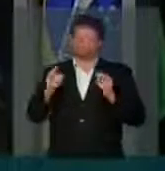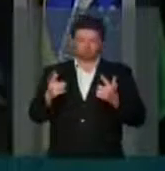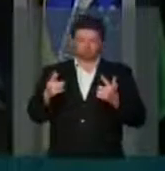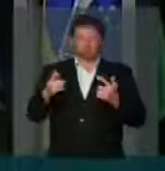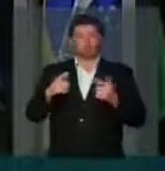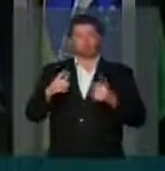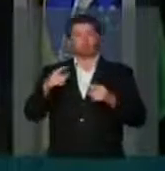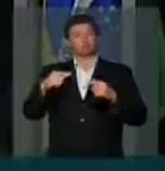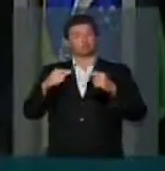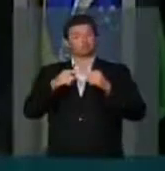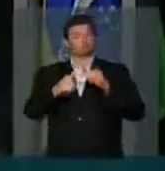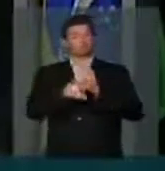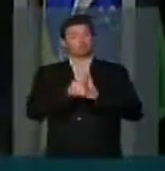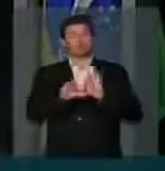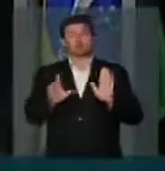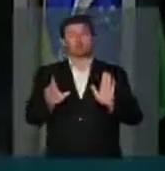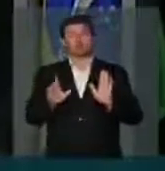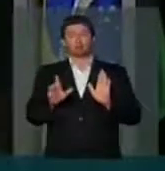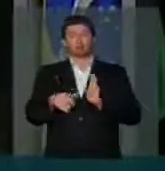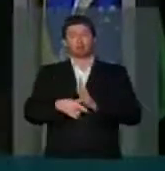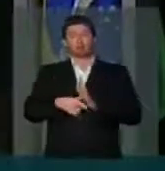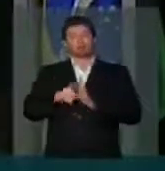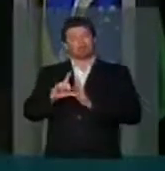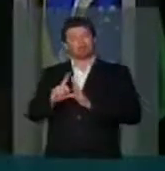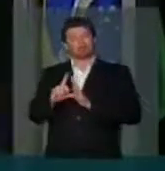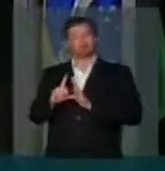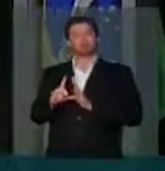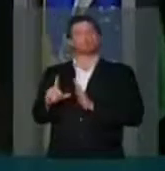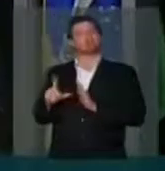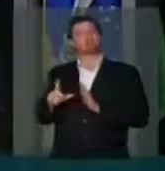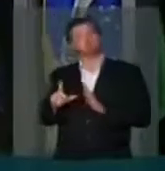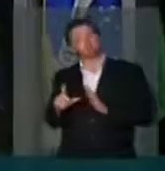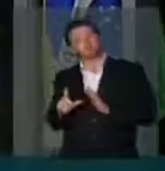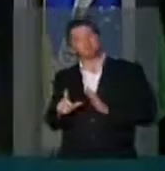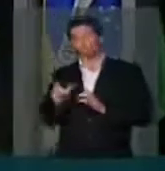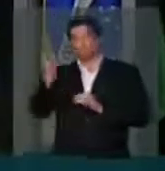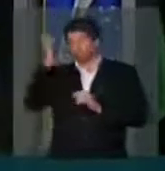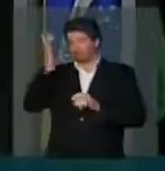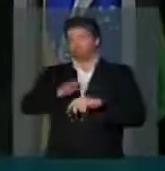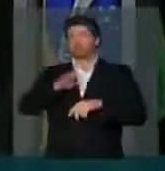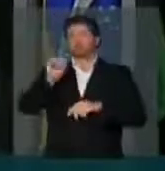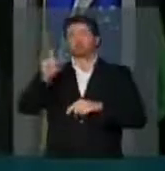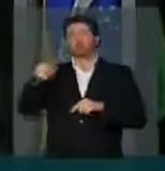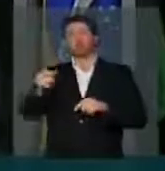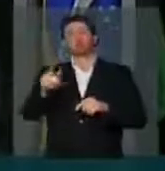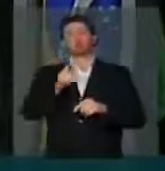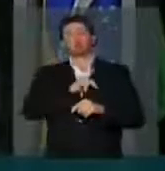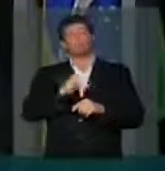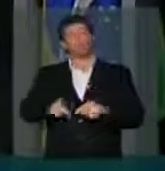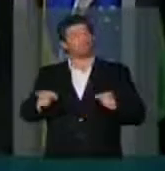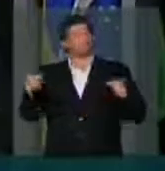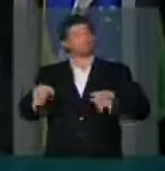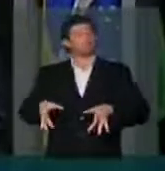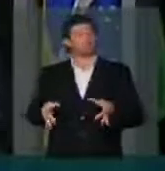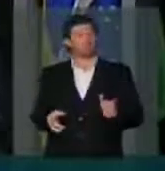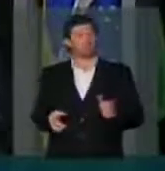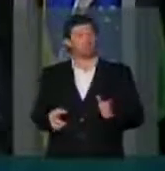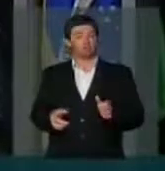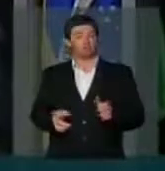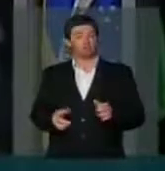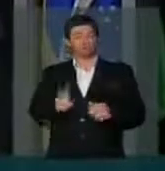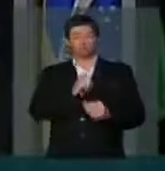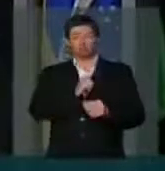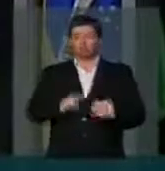parte legal. Então, antes de chegar na parte legal, o mais fácil seria a renúncia para o bem do país e um governo de